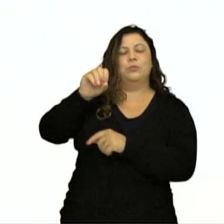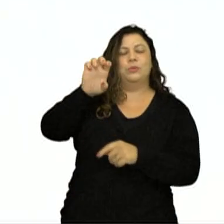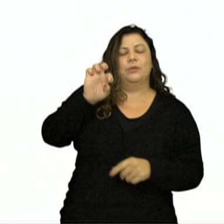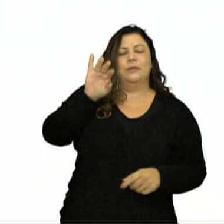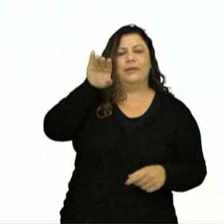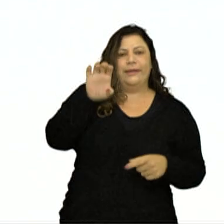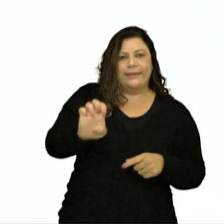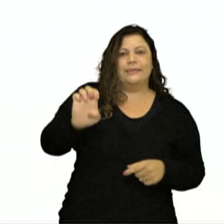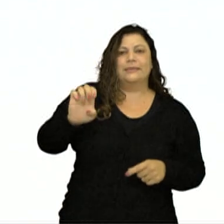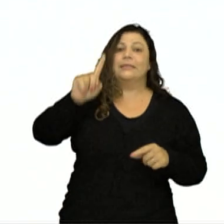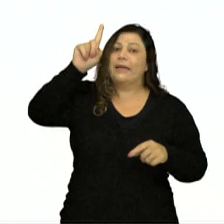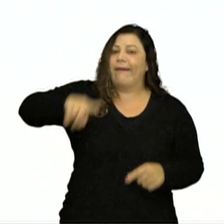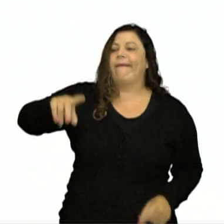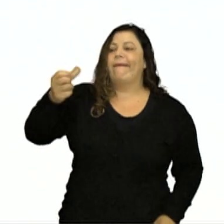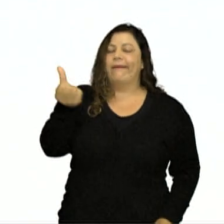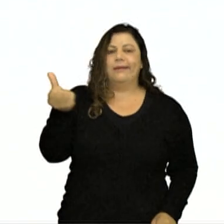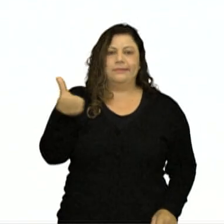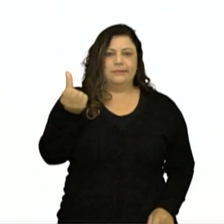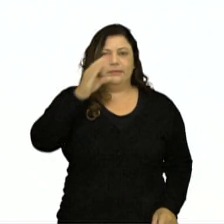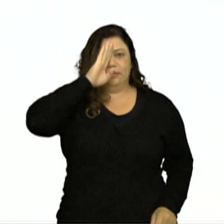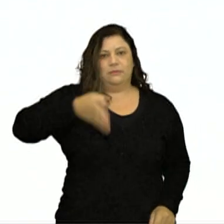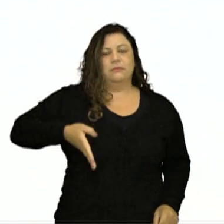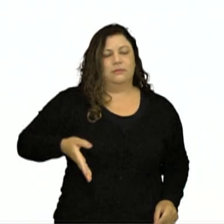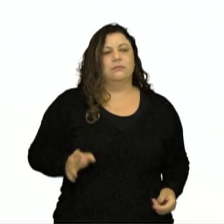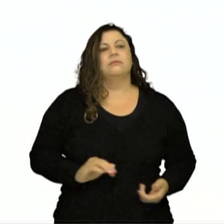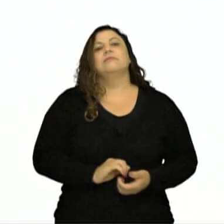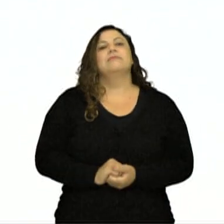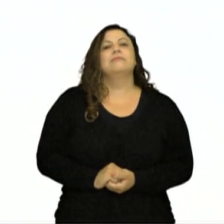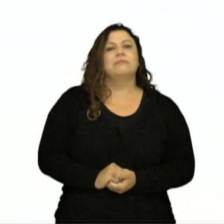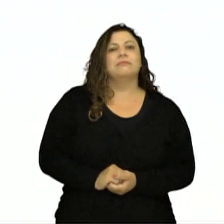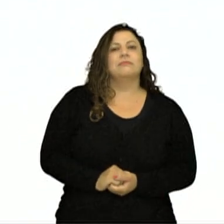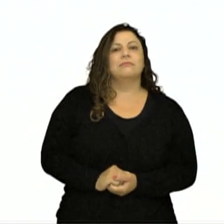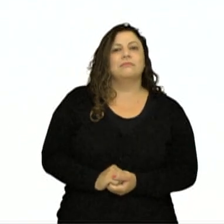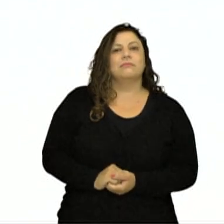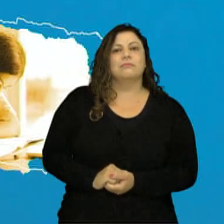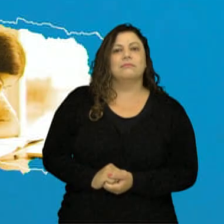grau direto. Ok?